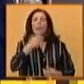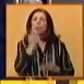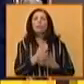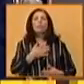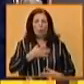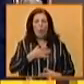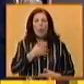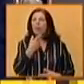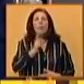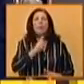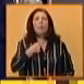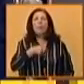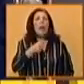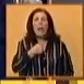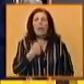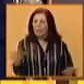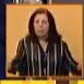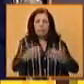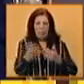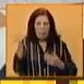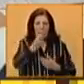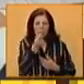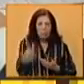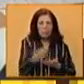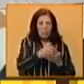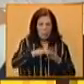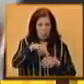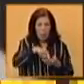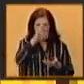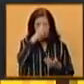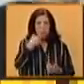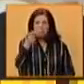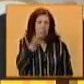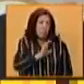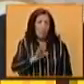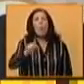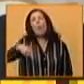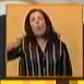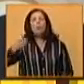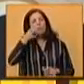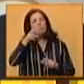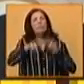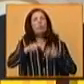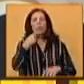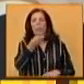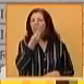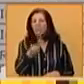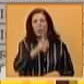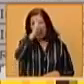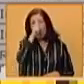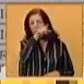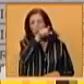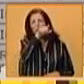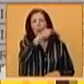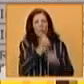simplesmente, não vai obter mais receita através disto. Outra das críticas feitas pelos fiscalistas é o facto do Governo não